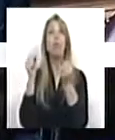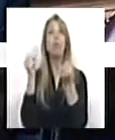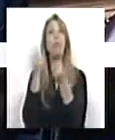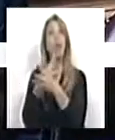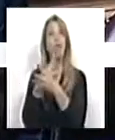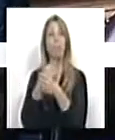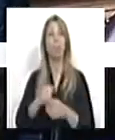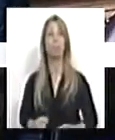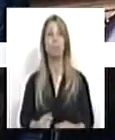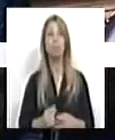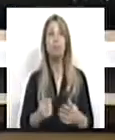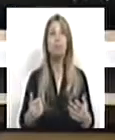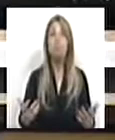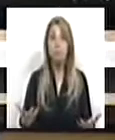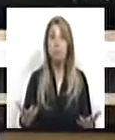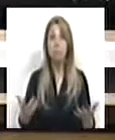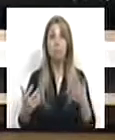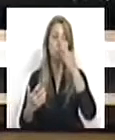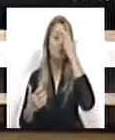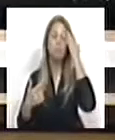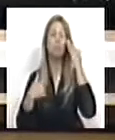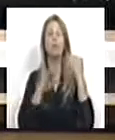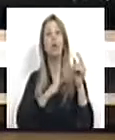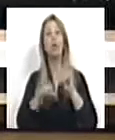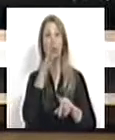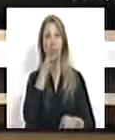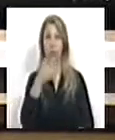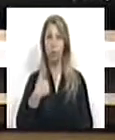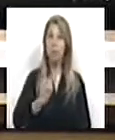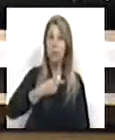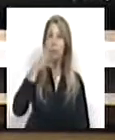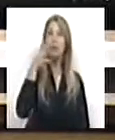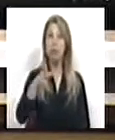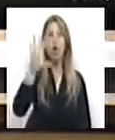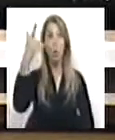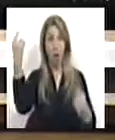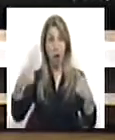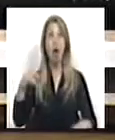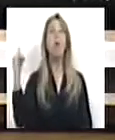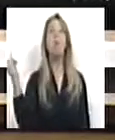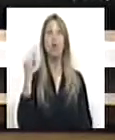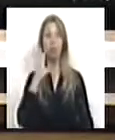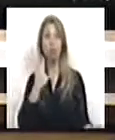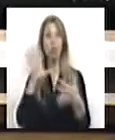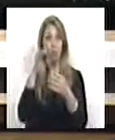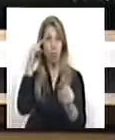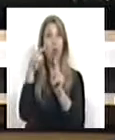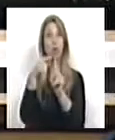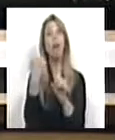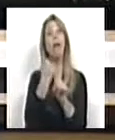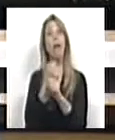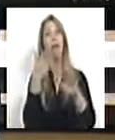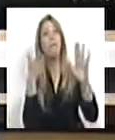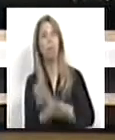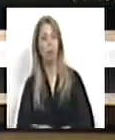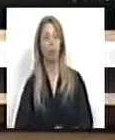Senhor Deputado, eu devo dizer-lhe que quando temos um instituto que deveria servir para o emprego, quando, por